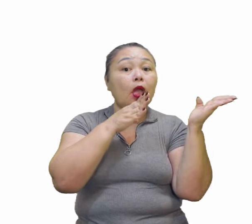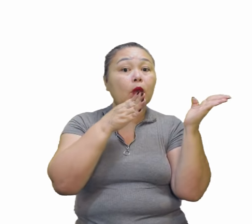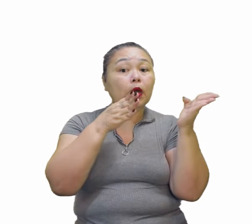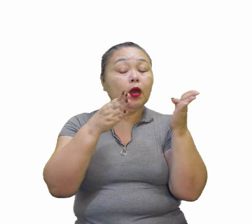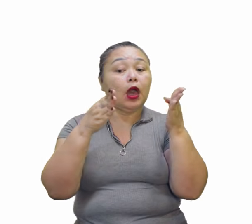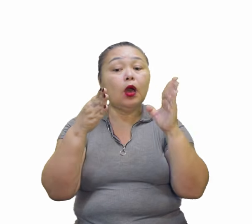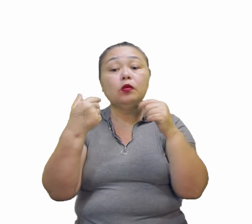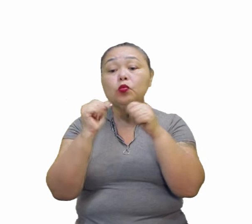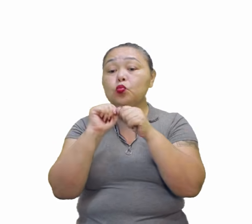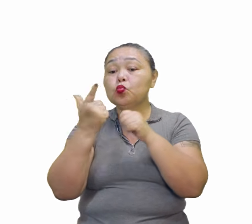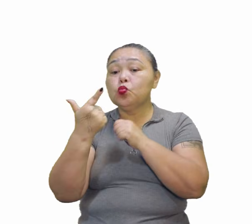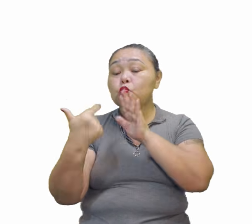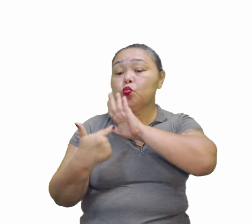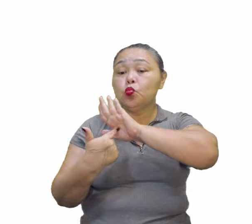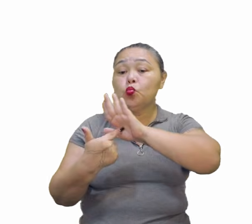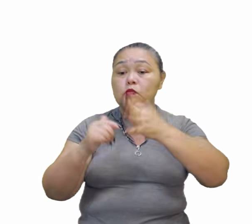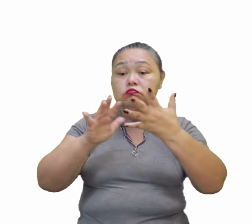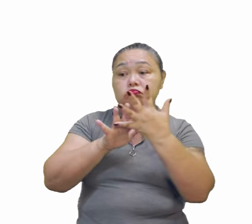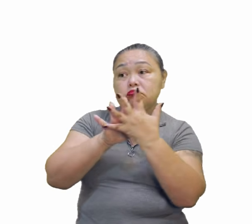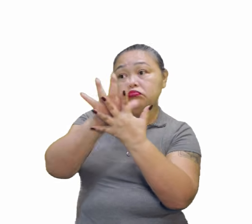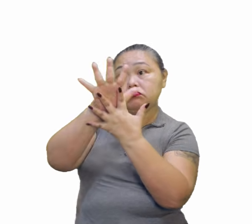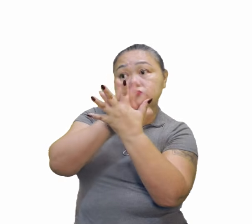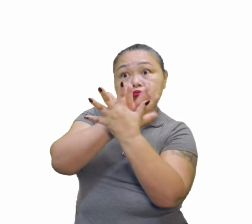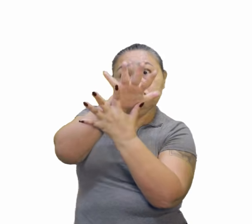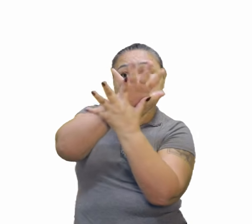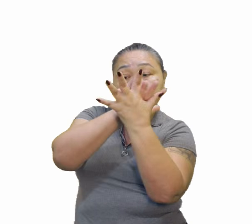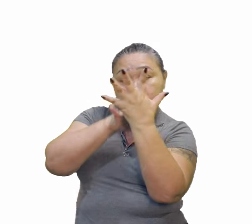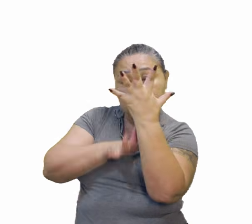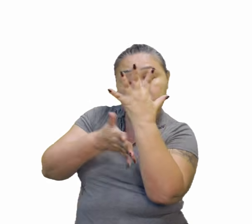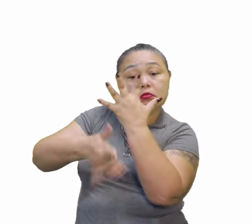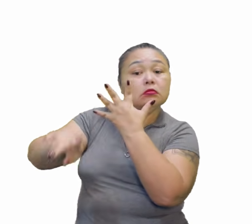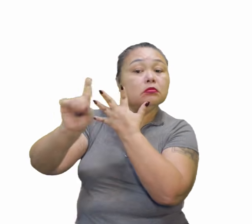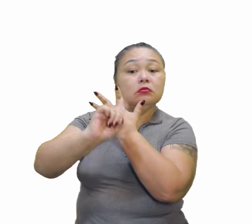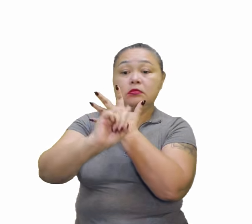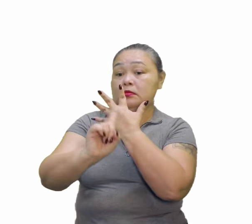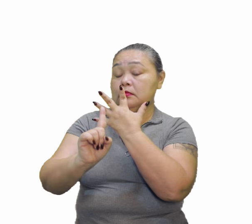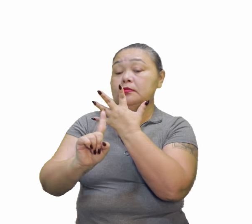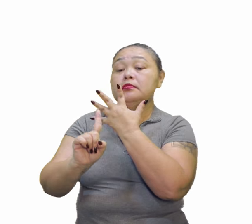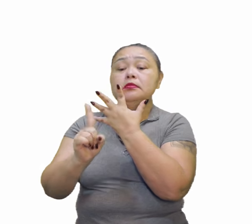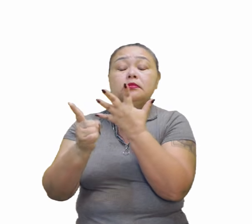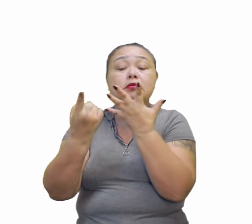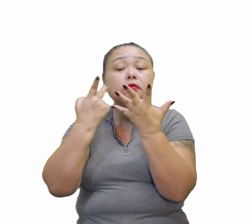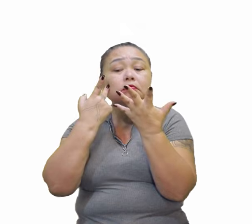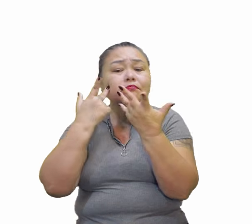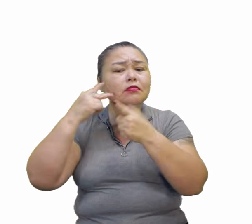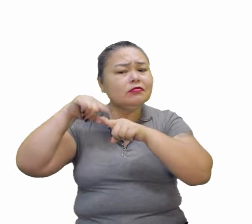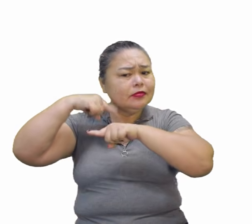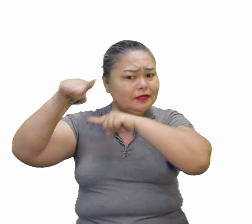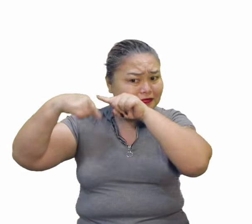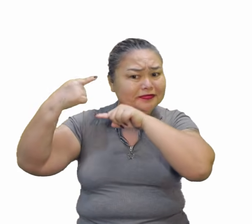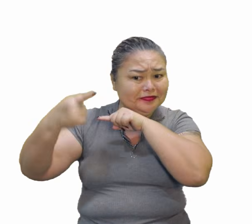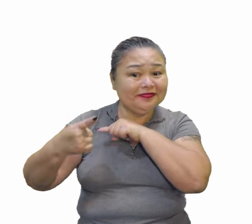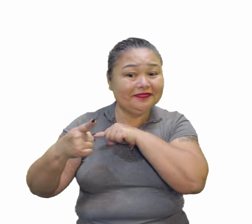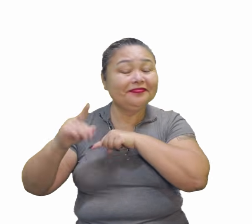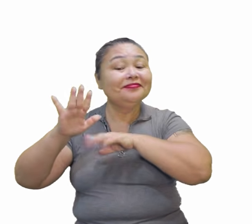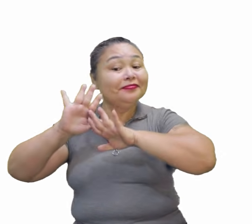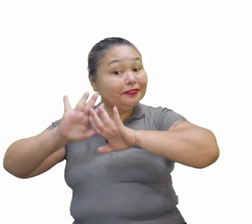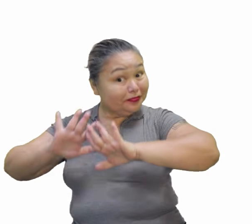que não apresentam ramificações. Por quê? Porque vai ficar um pouco mais complexo lá na frente. Então a